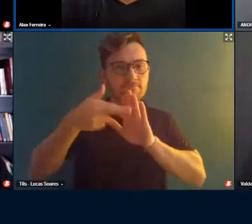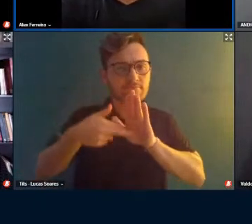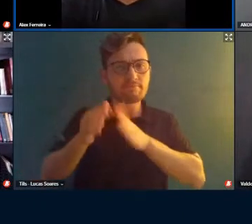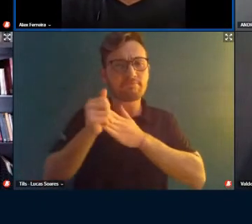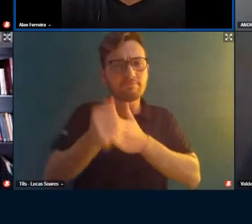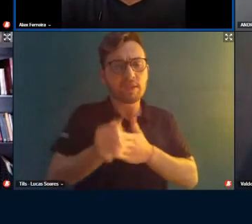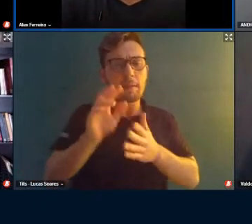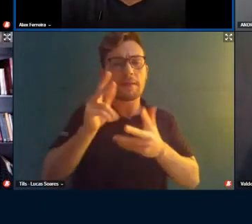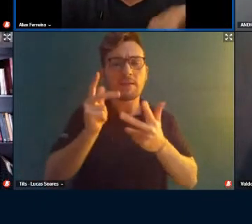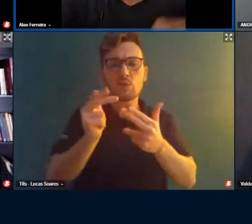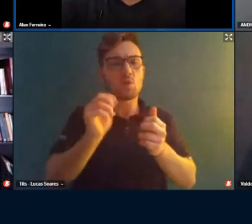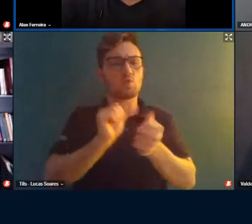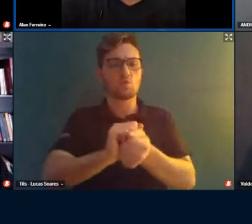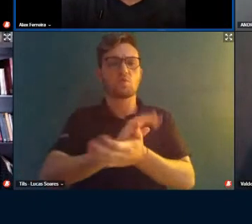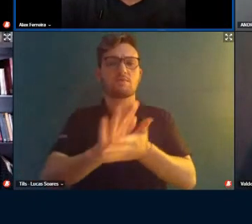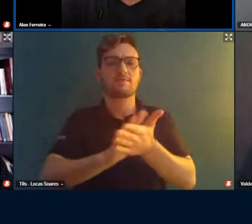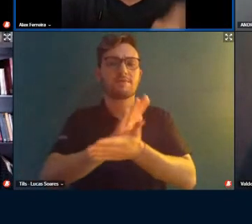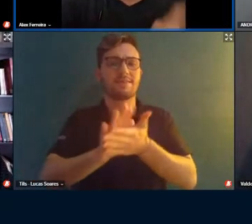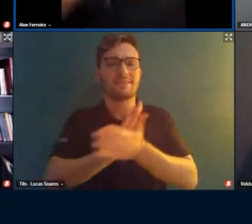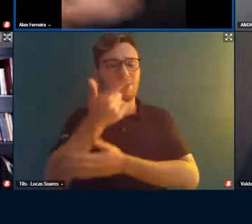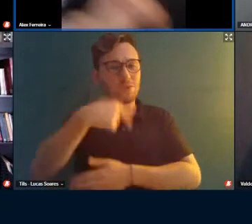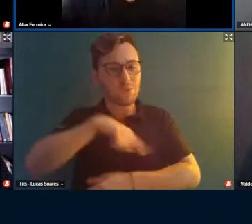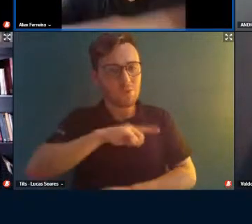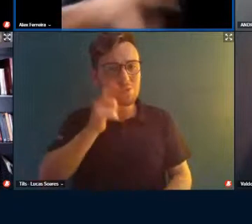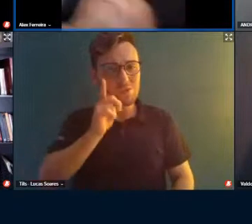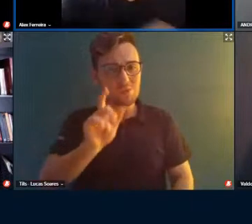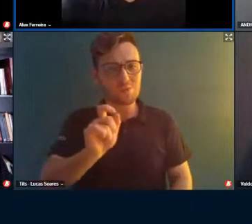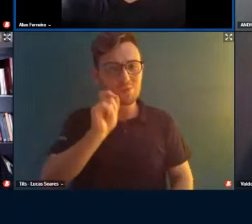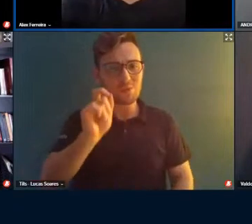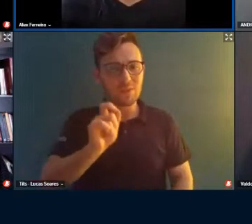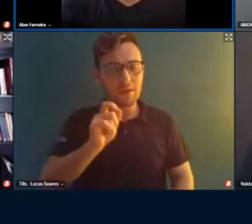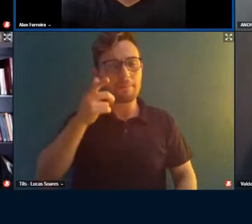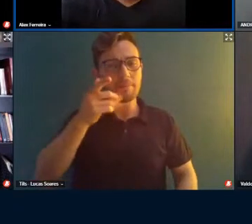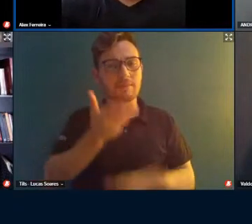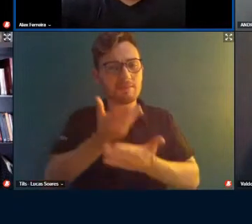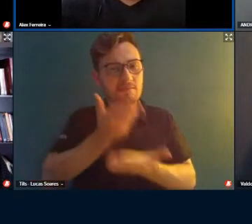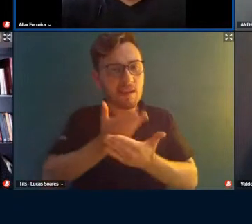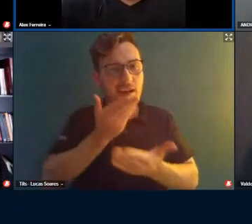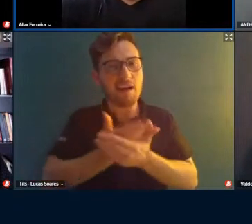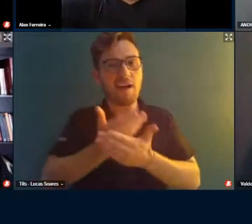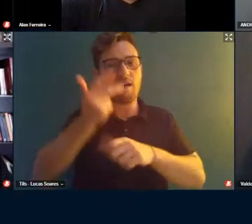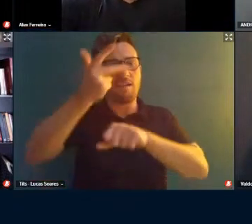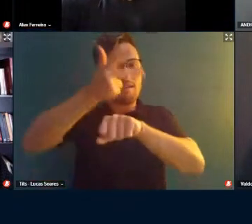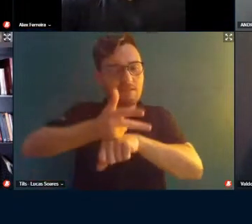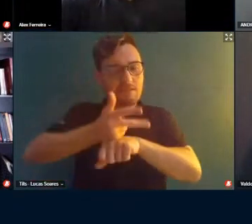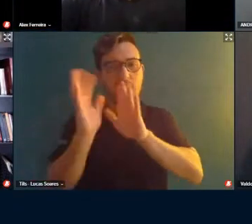estando junto ali. A gente conseguiu pegar um tempo para estudar, para poder gravar e concluir o trabalho.